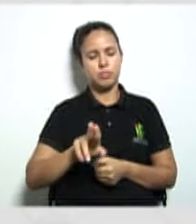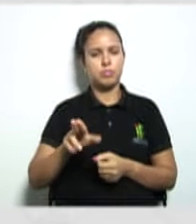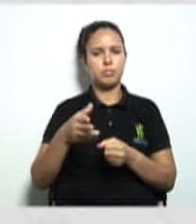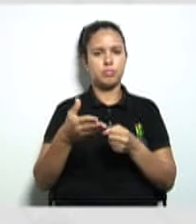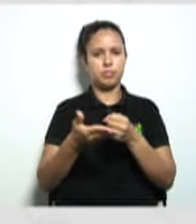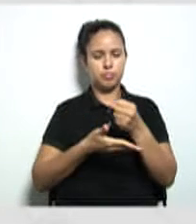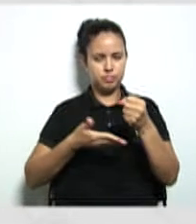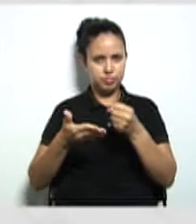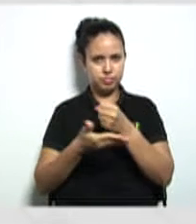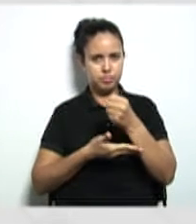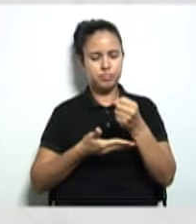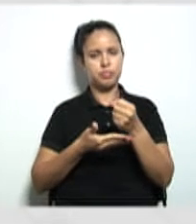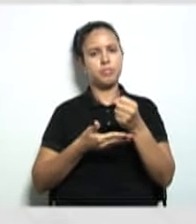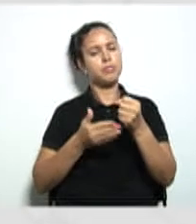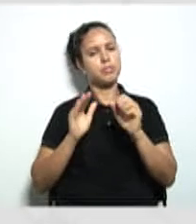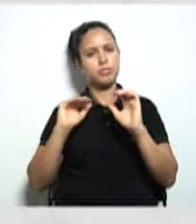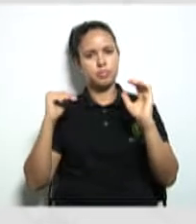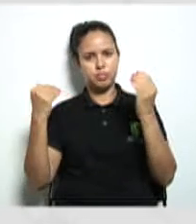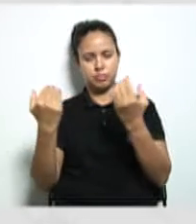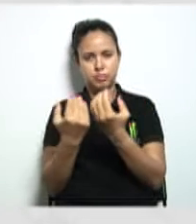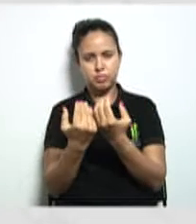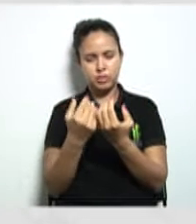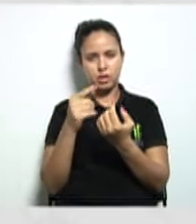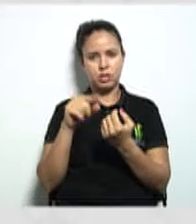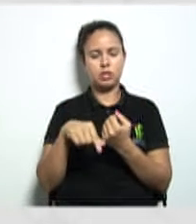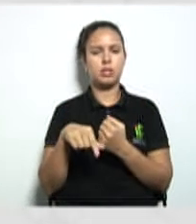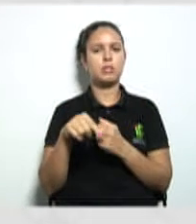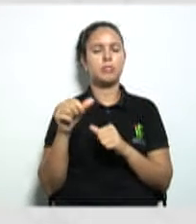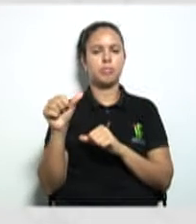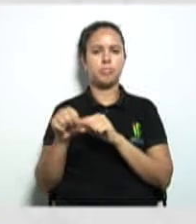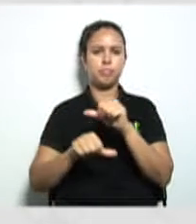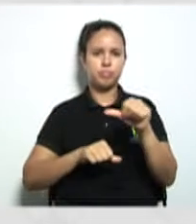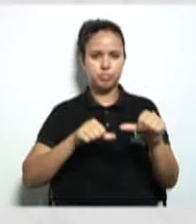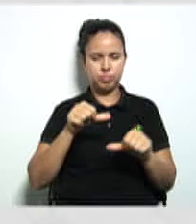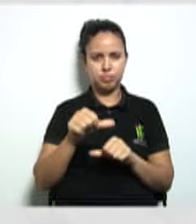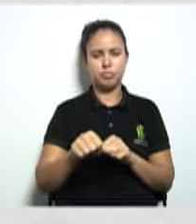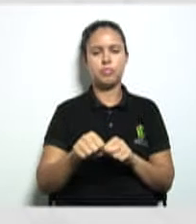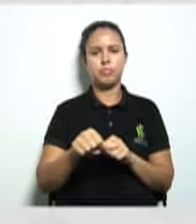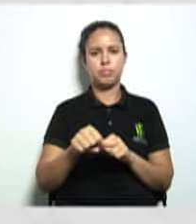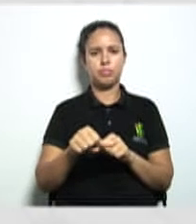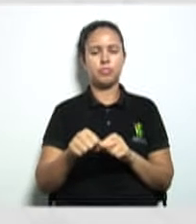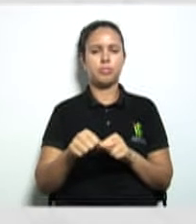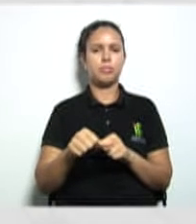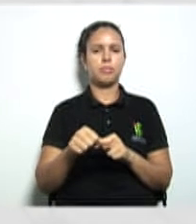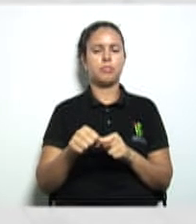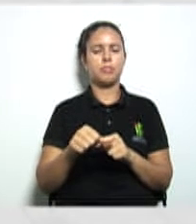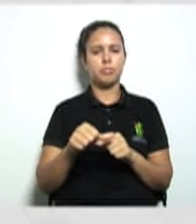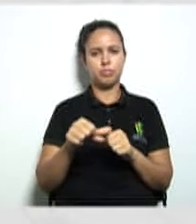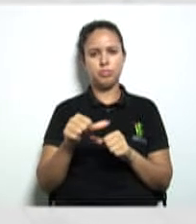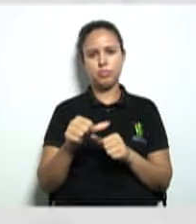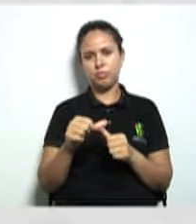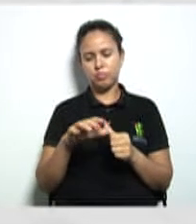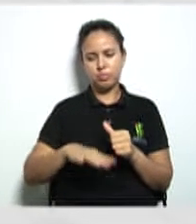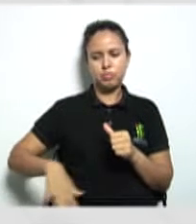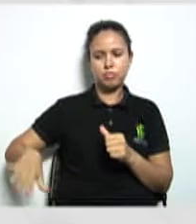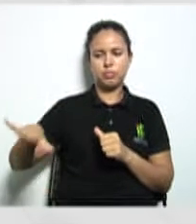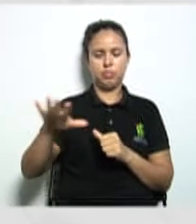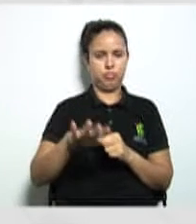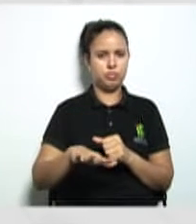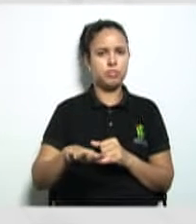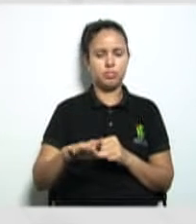A reciclagem de recursos pelas cooperativas financeiras, fazendo que